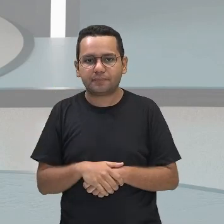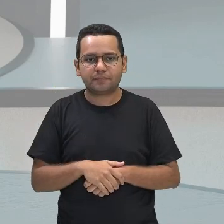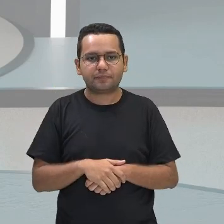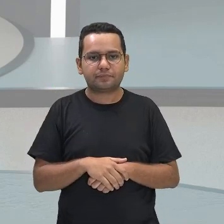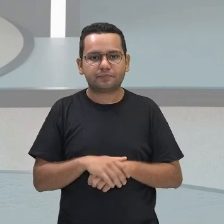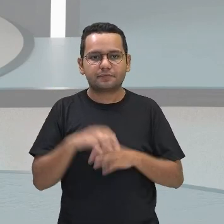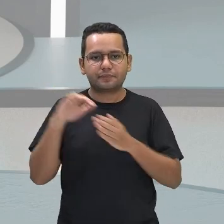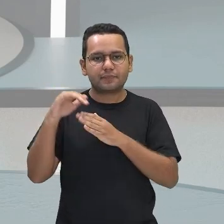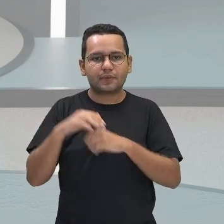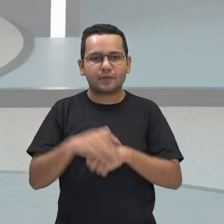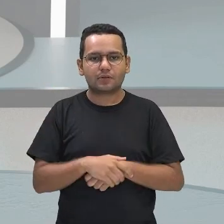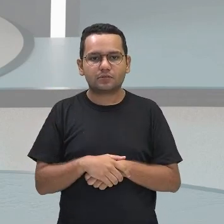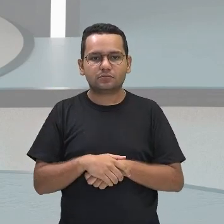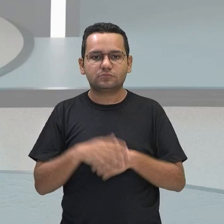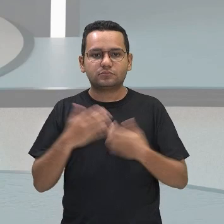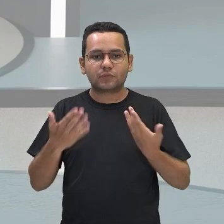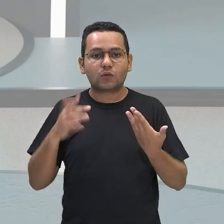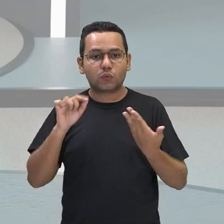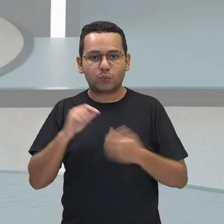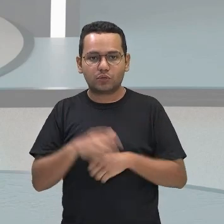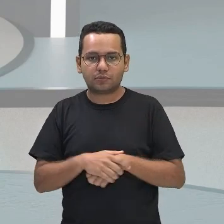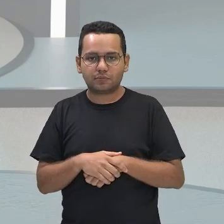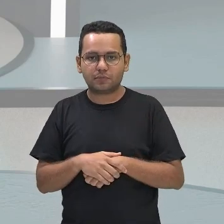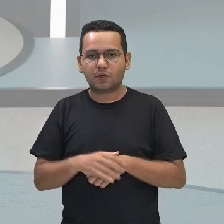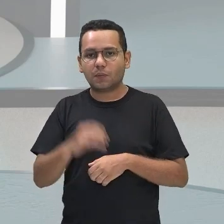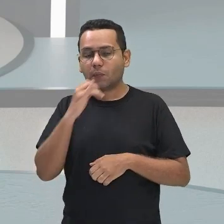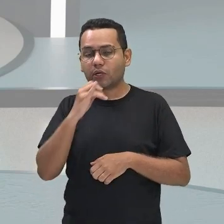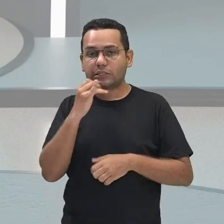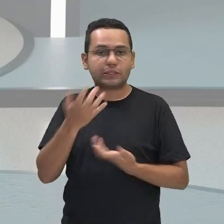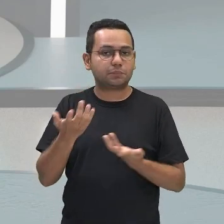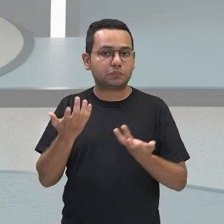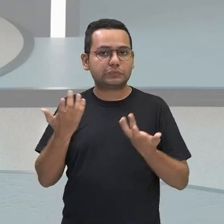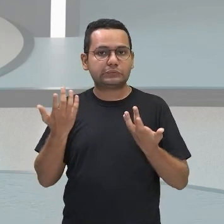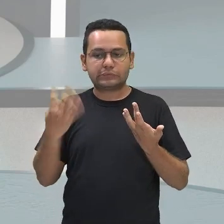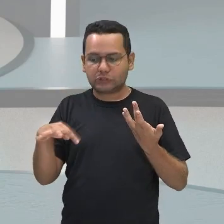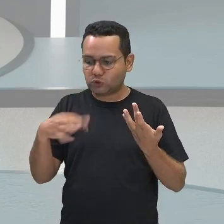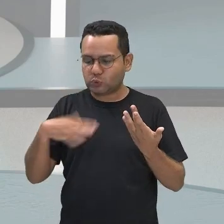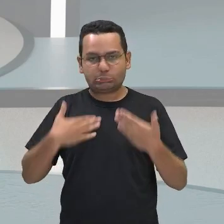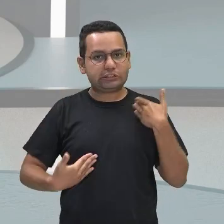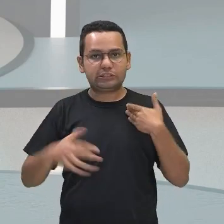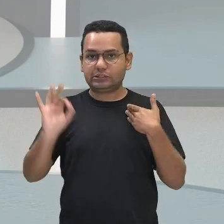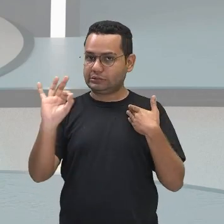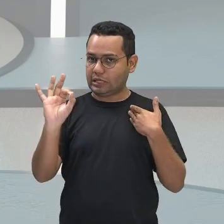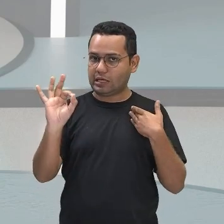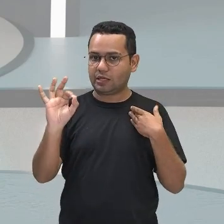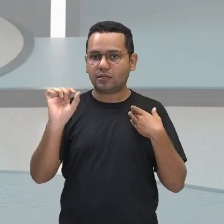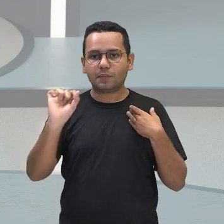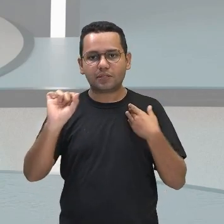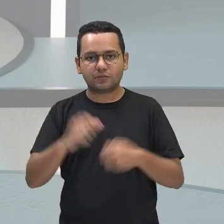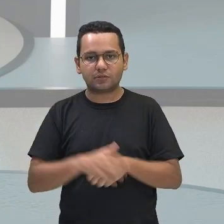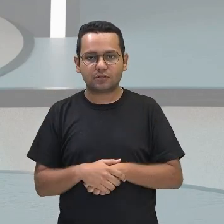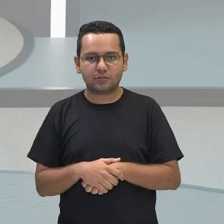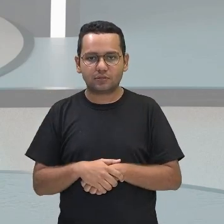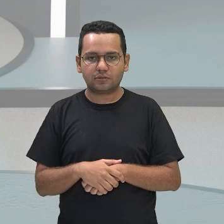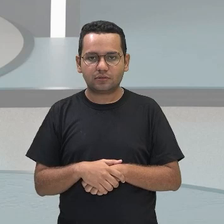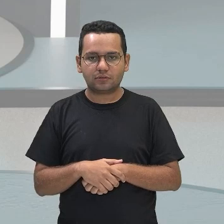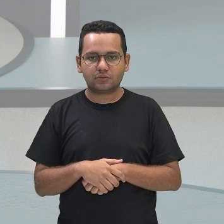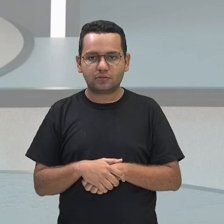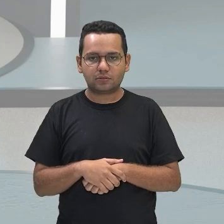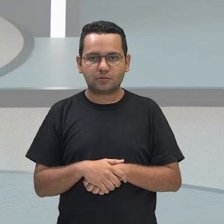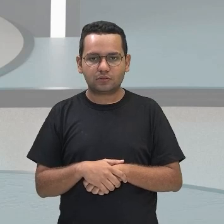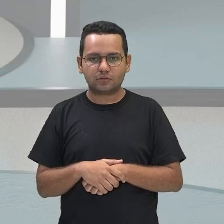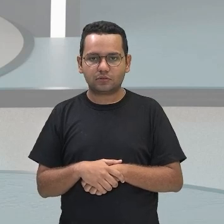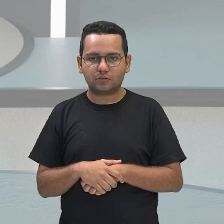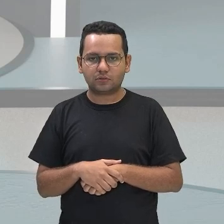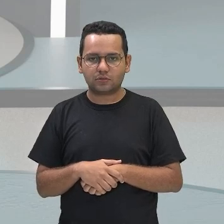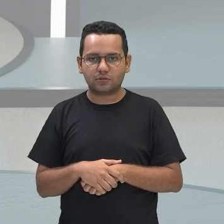perigosa, agravando. Então, assim, não estou sentindo a dor, porque a dor, ela já é um sinal, gente, é um sinal de, opa, né?